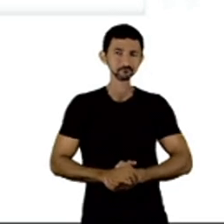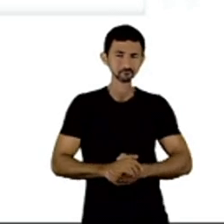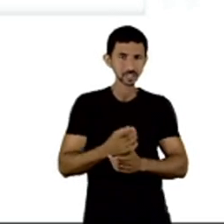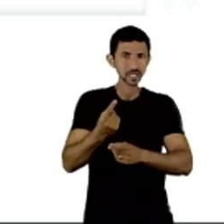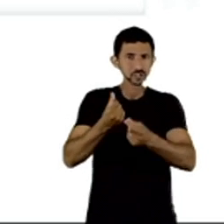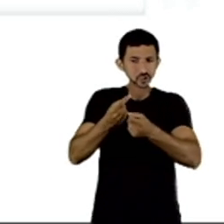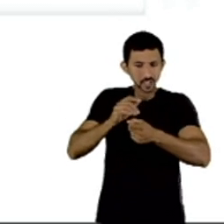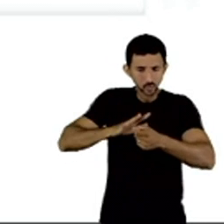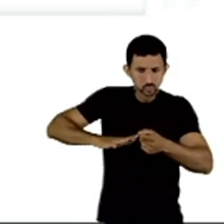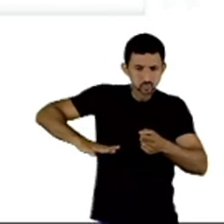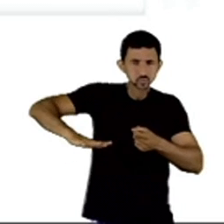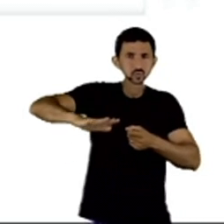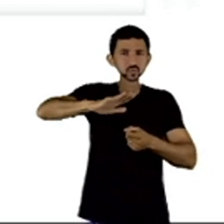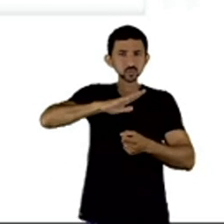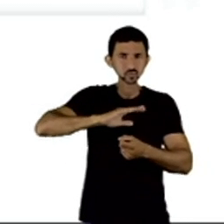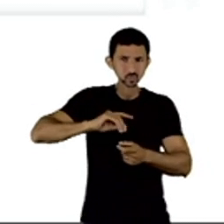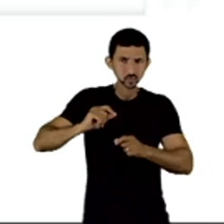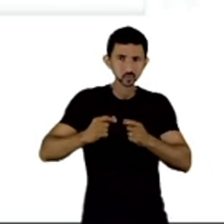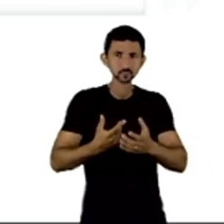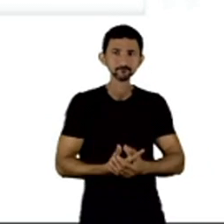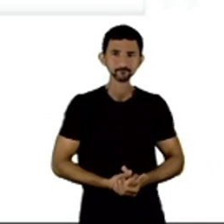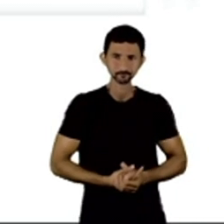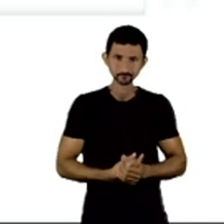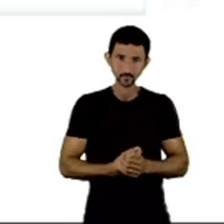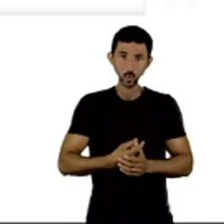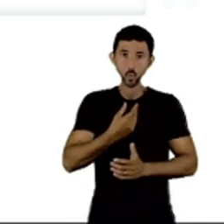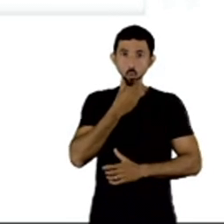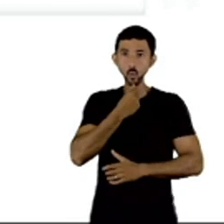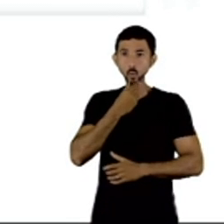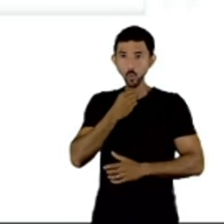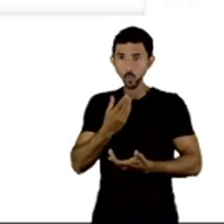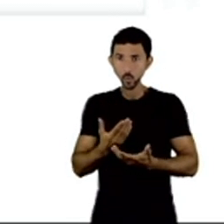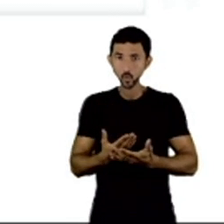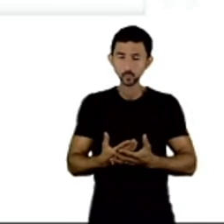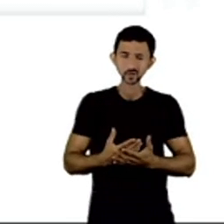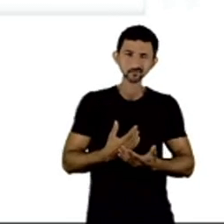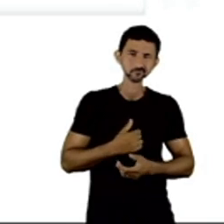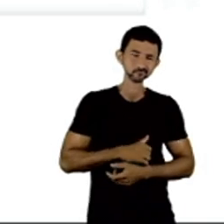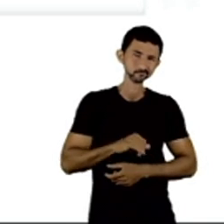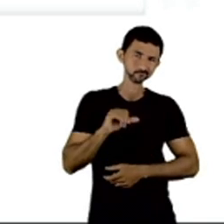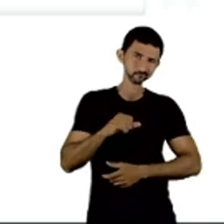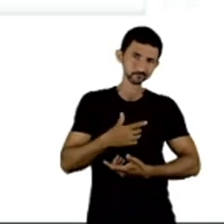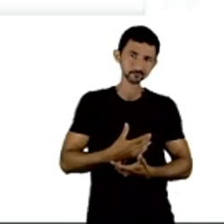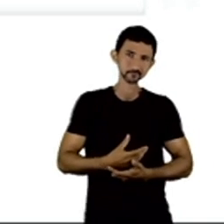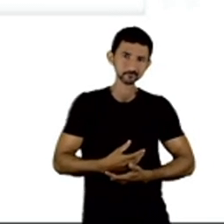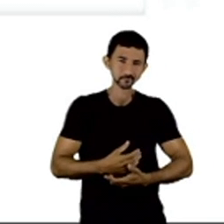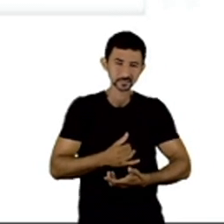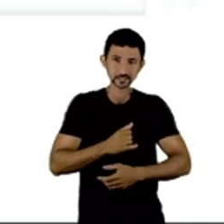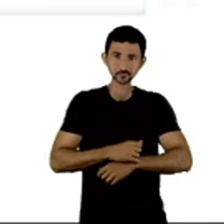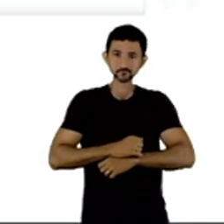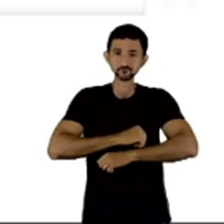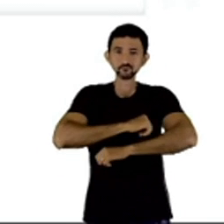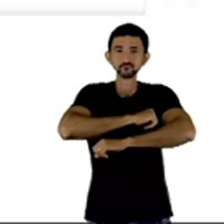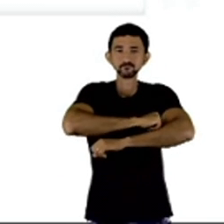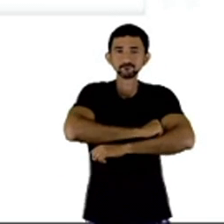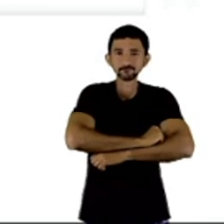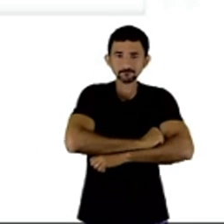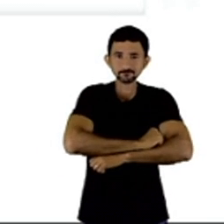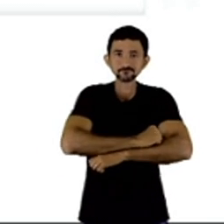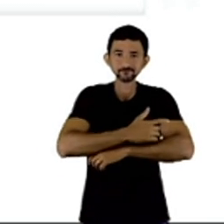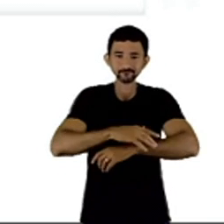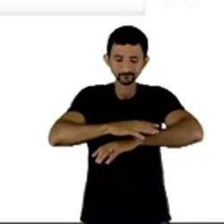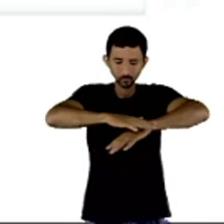dinheiro flutuando pelo lugar, o leiloeiro parecia entediado. com o corpo apoiado num gabinete